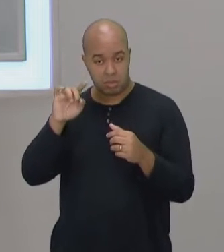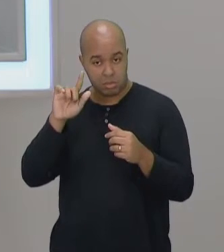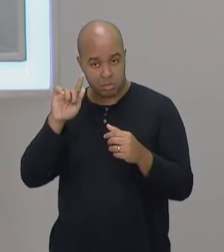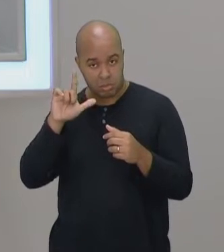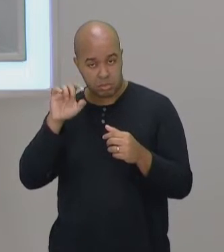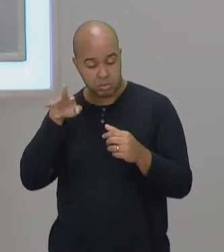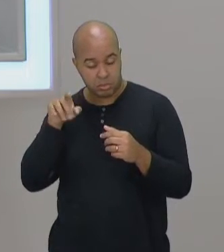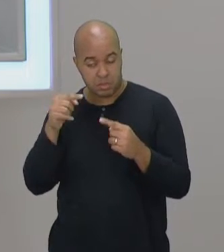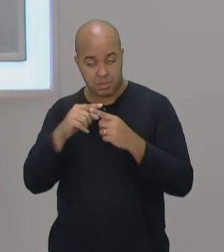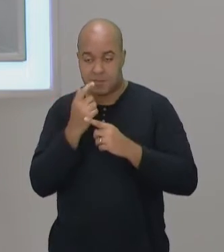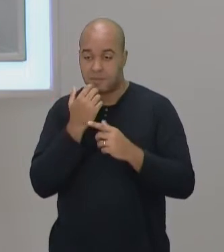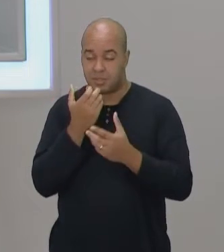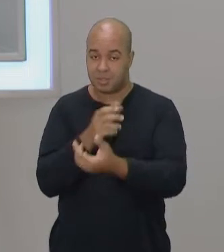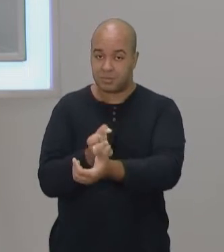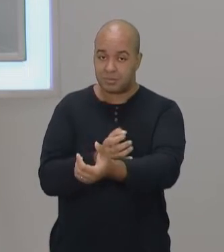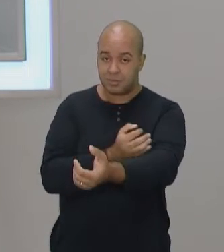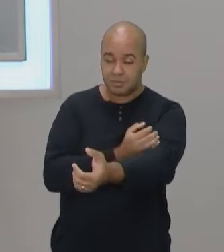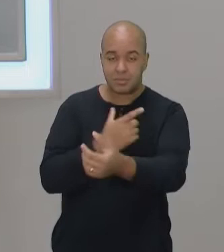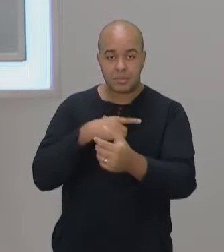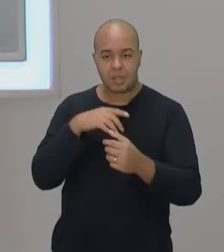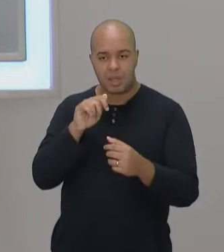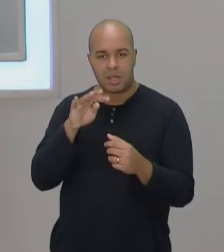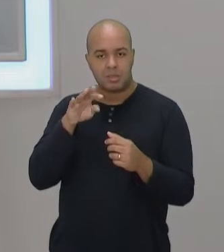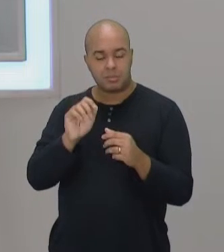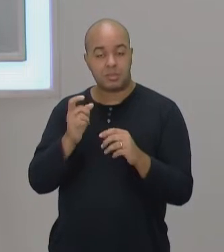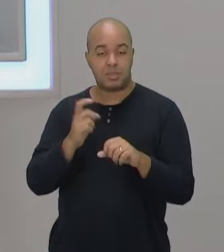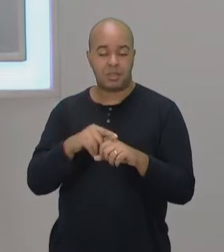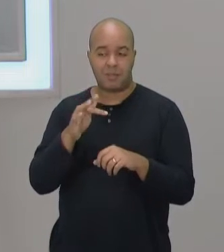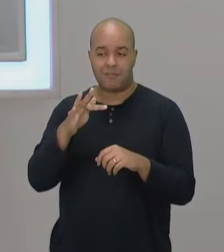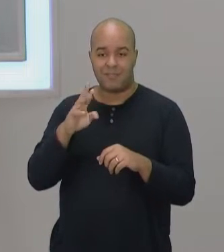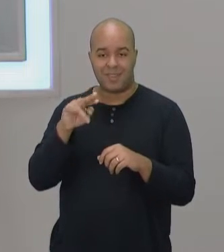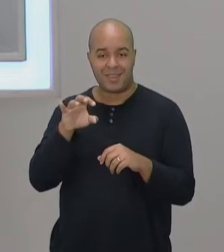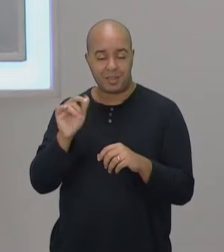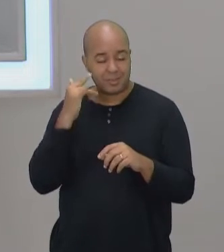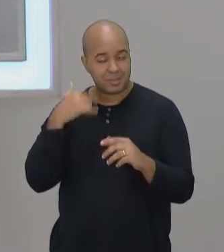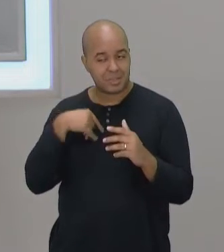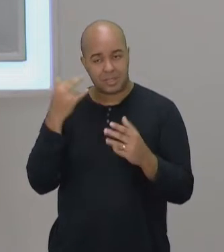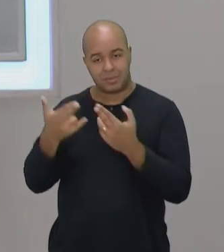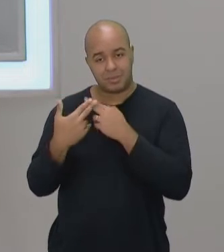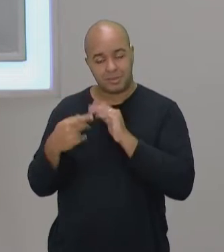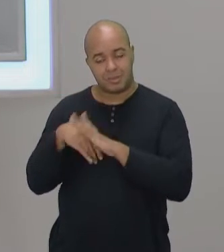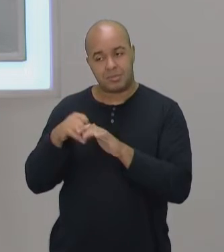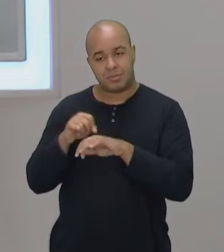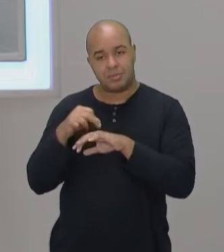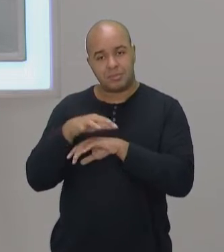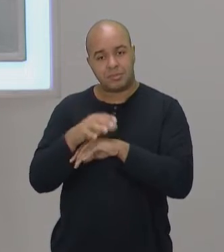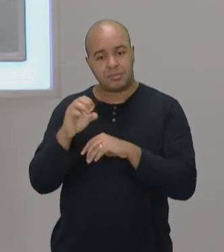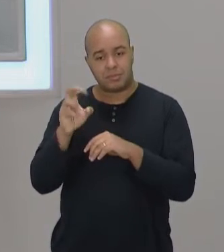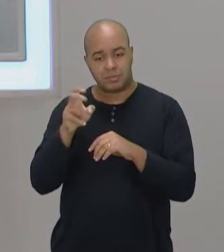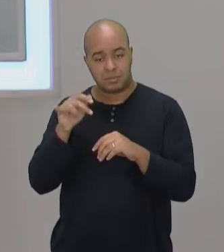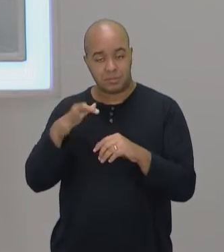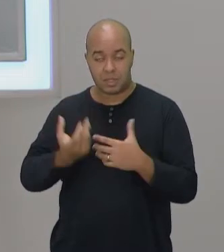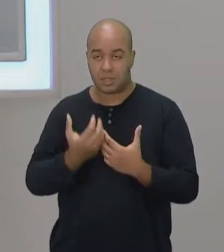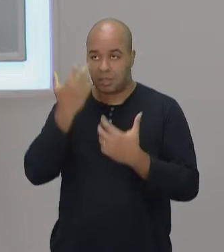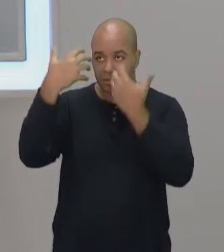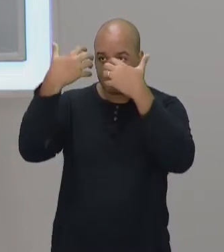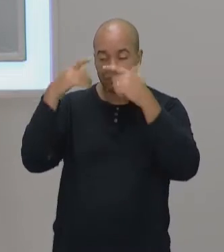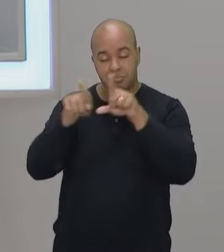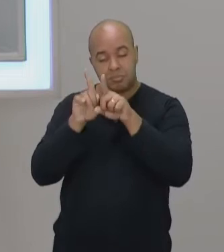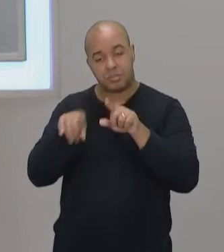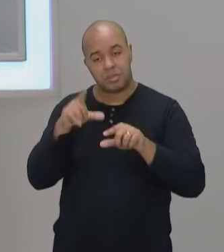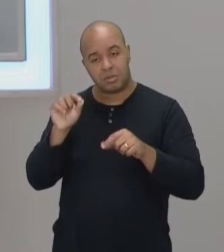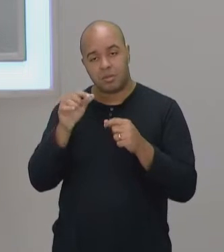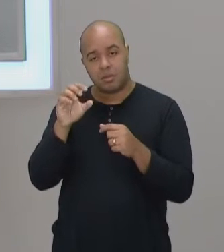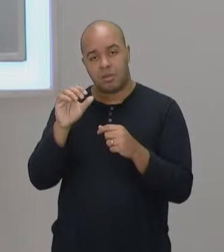molécula sanguínea. Então ela vai ter lá um átomo de ferro, certo? E ela vai ser responsável pelo transporte do oxigênio até o cérebro. Então eu escolhi